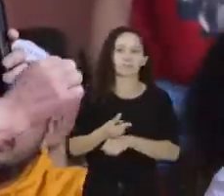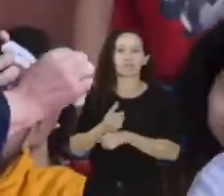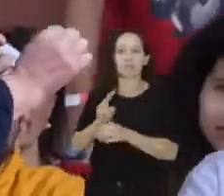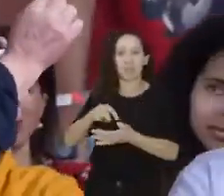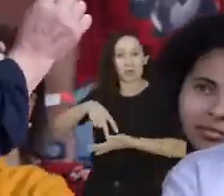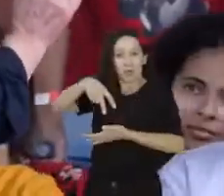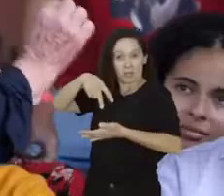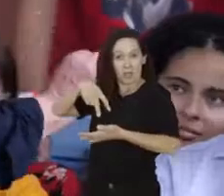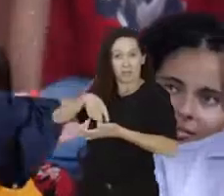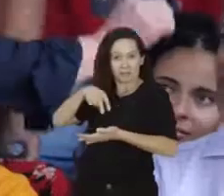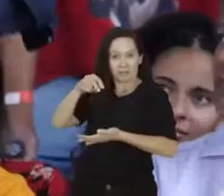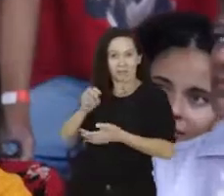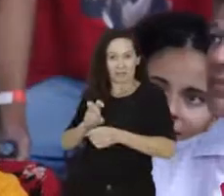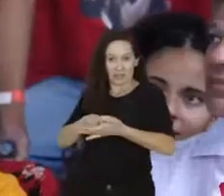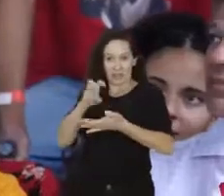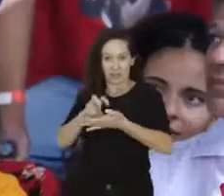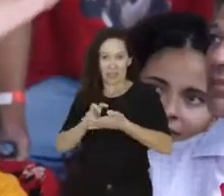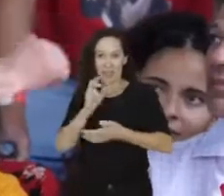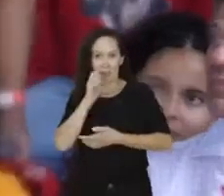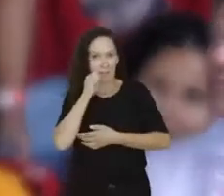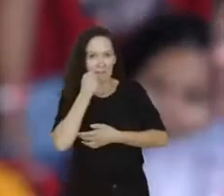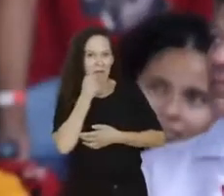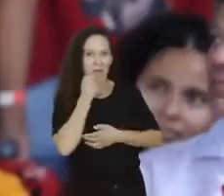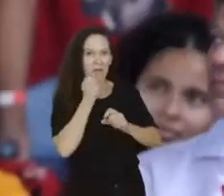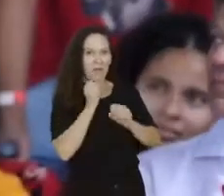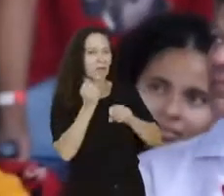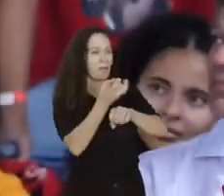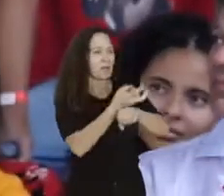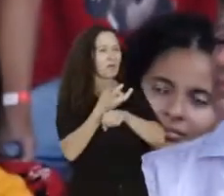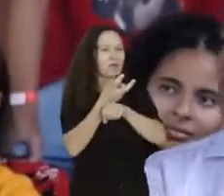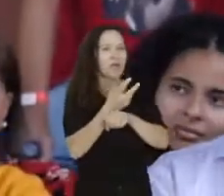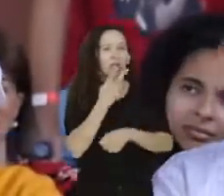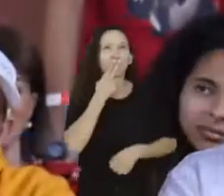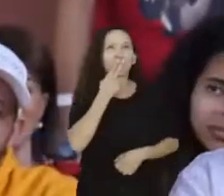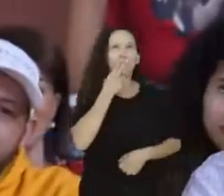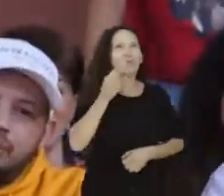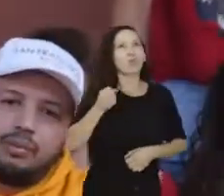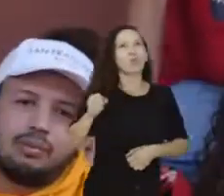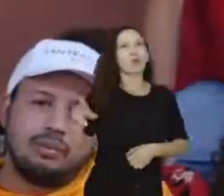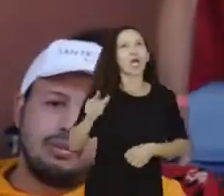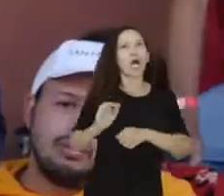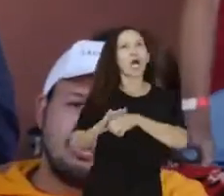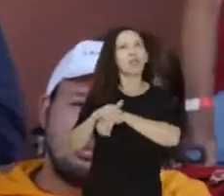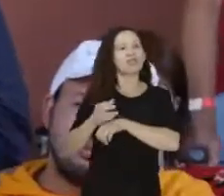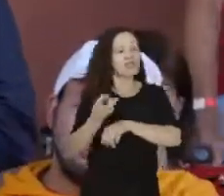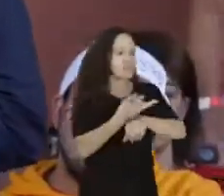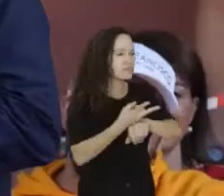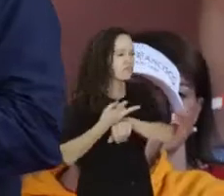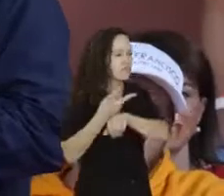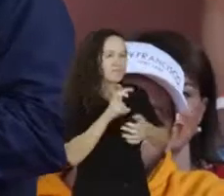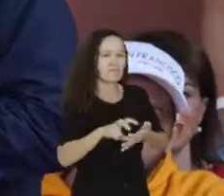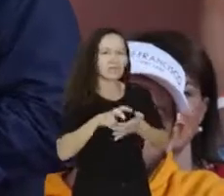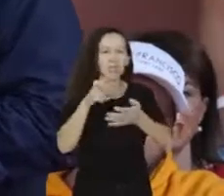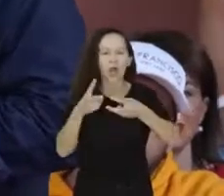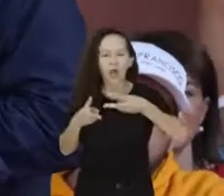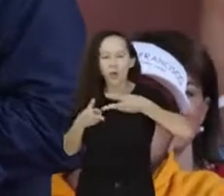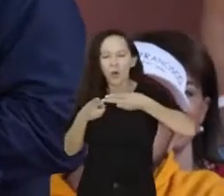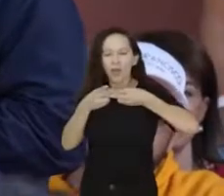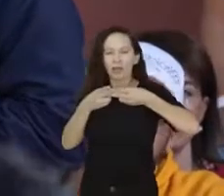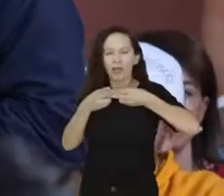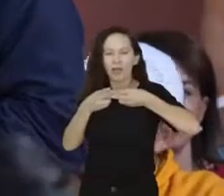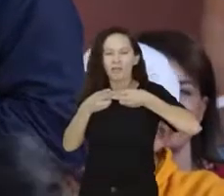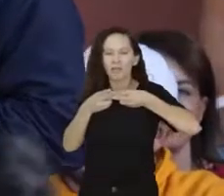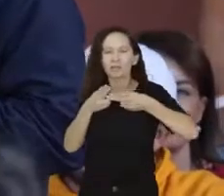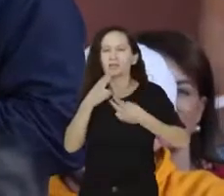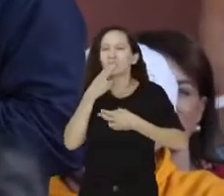padaria pegar bituca dos caras que tinham jogado à noite. Pegava a bituca, cortava o lugar do filtro para colocar na boca, e